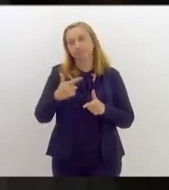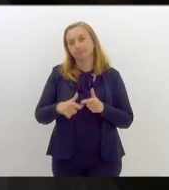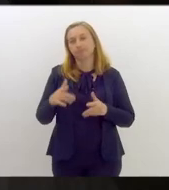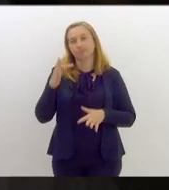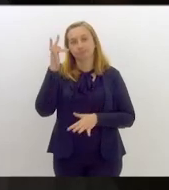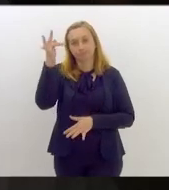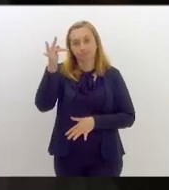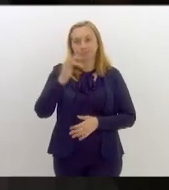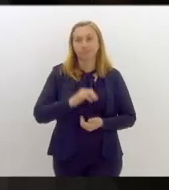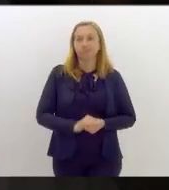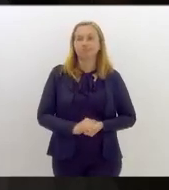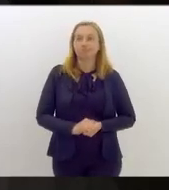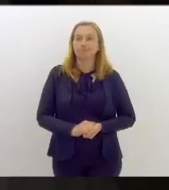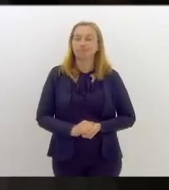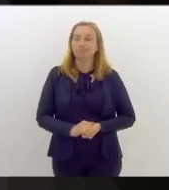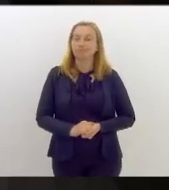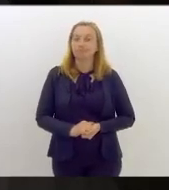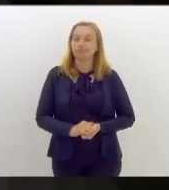futuros,